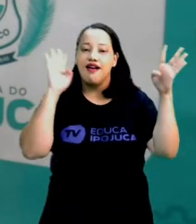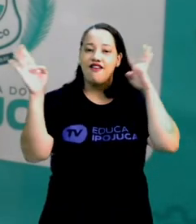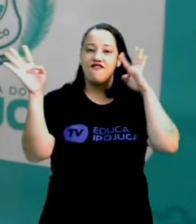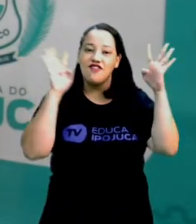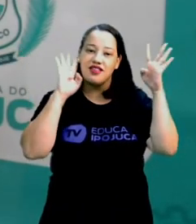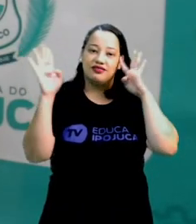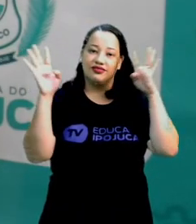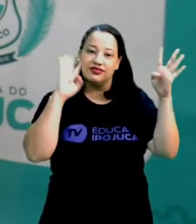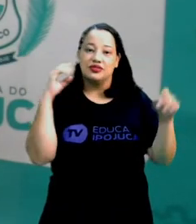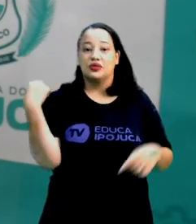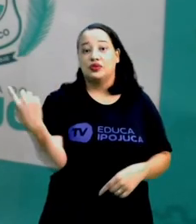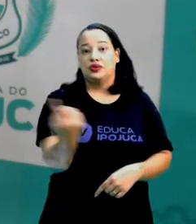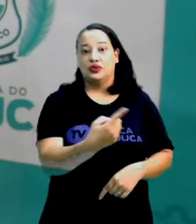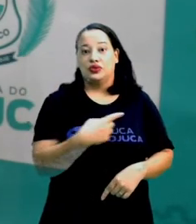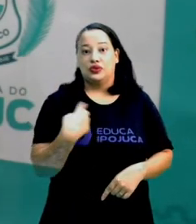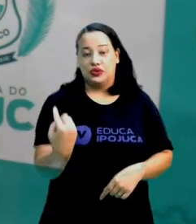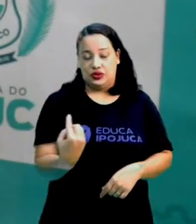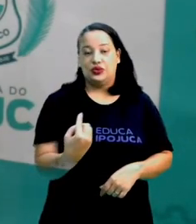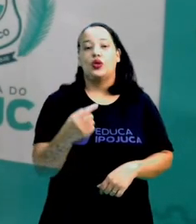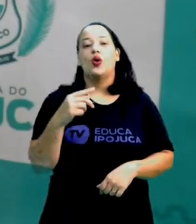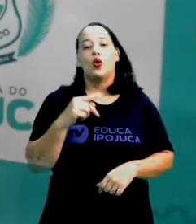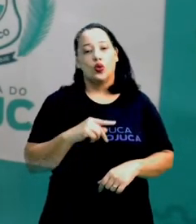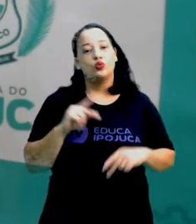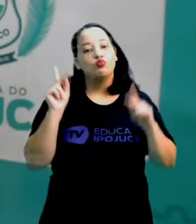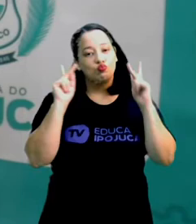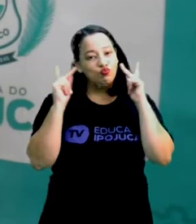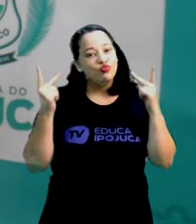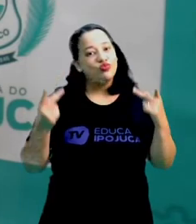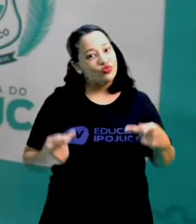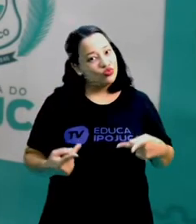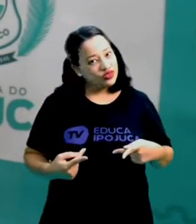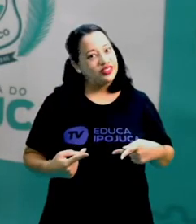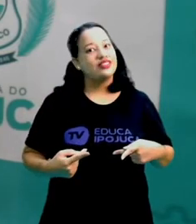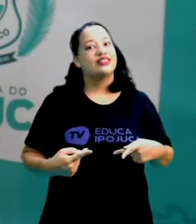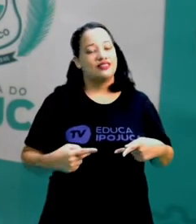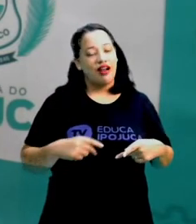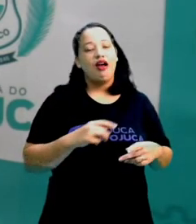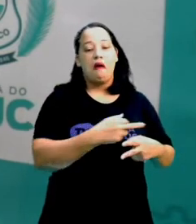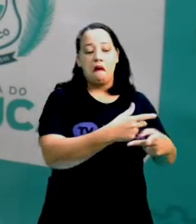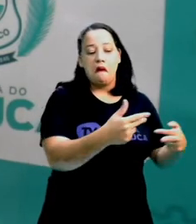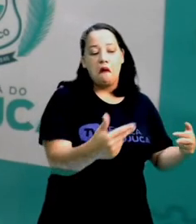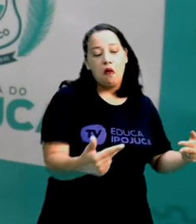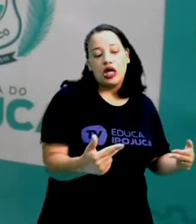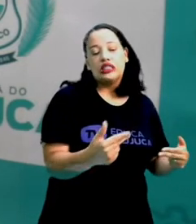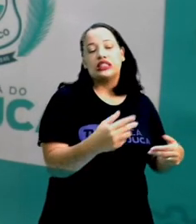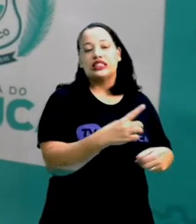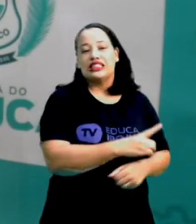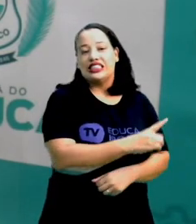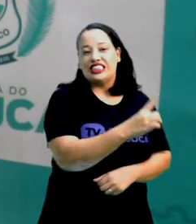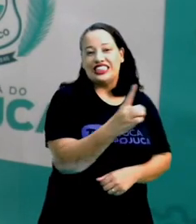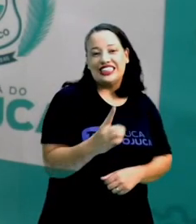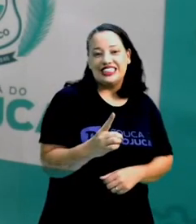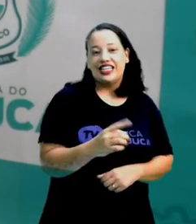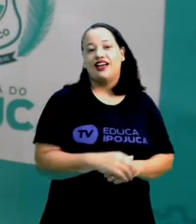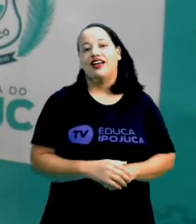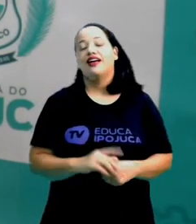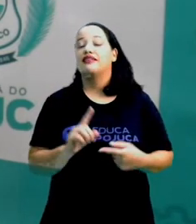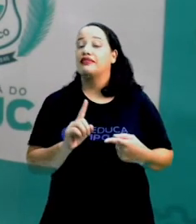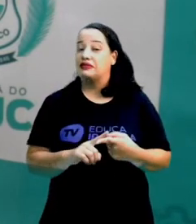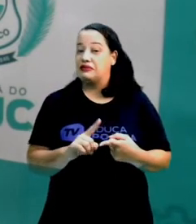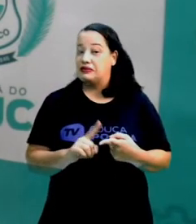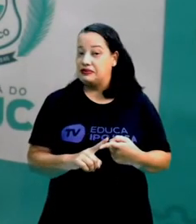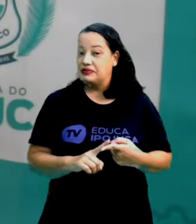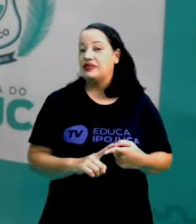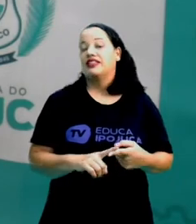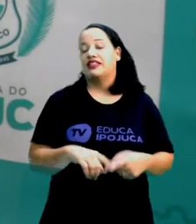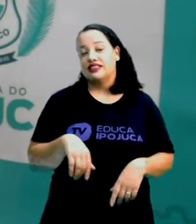que nós seres humanos realizamos algumas atividades durante a noite, mas grande parte delas ocorre